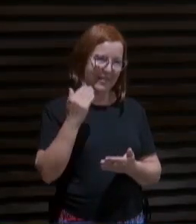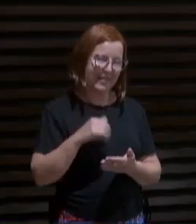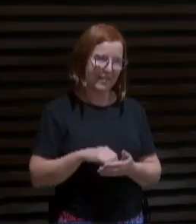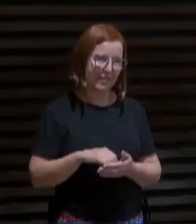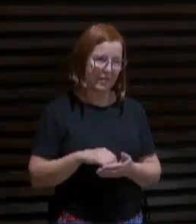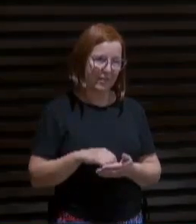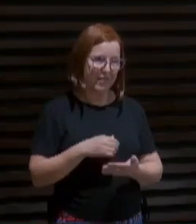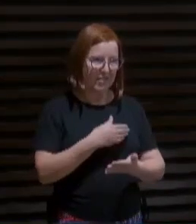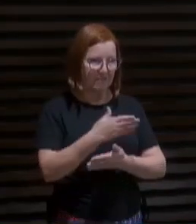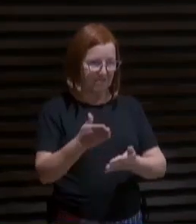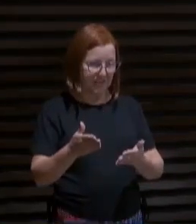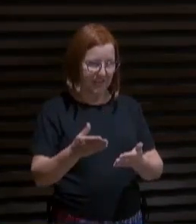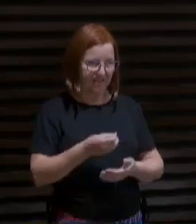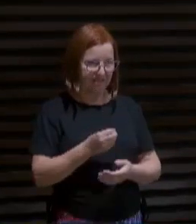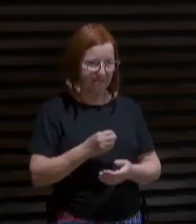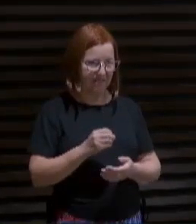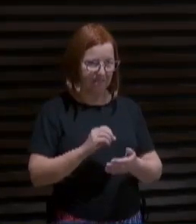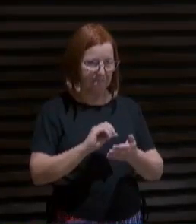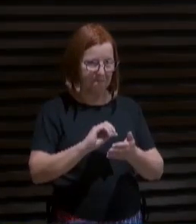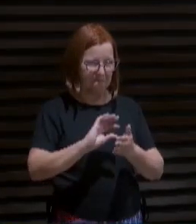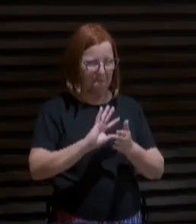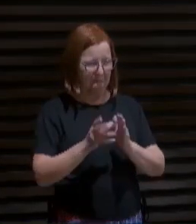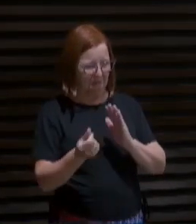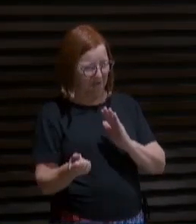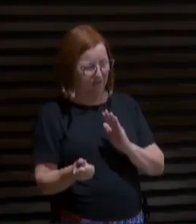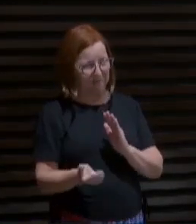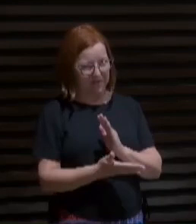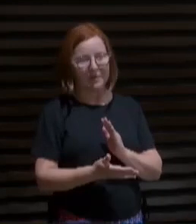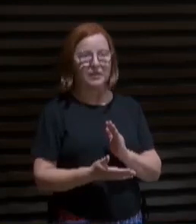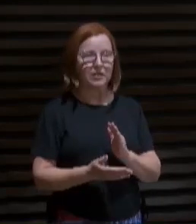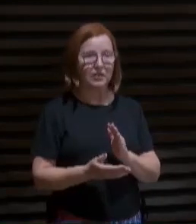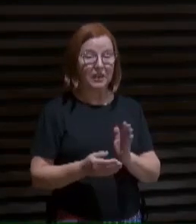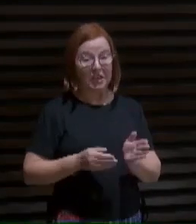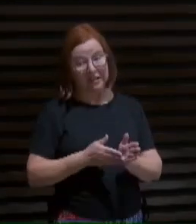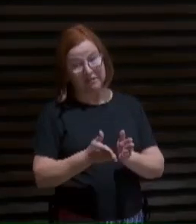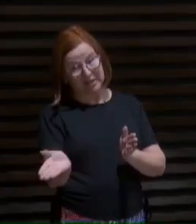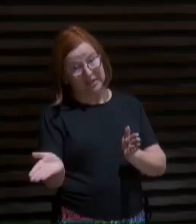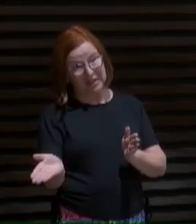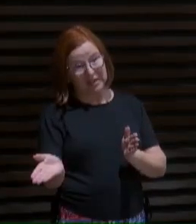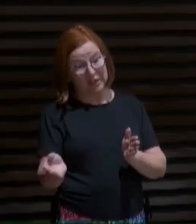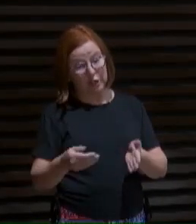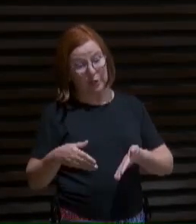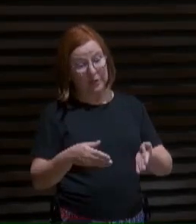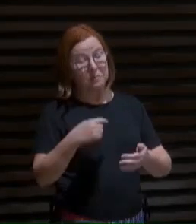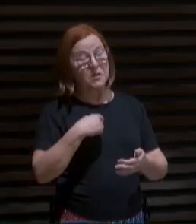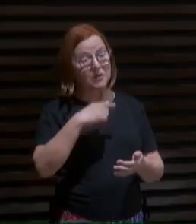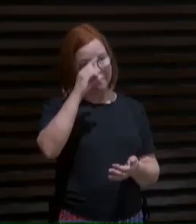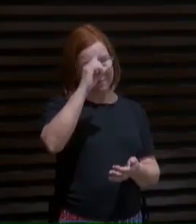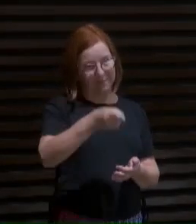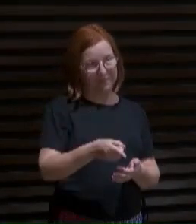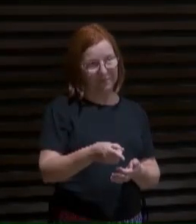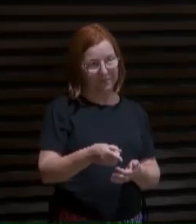procedereis corruptamente e vos desviareis do caminho que vos tenho ordenado.